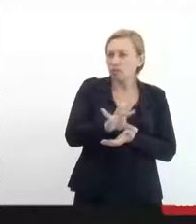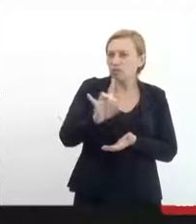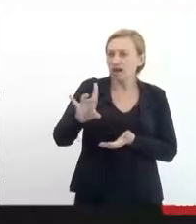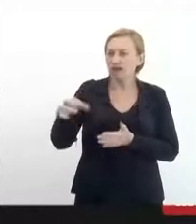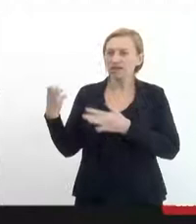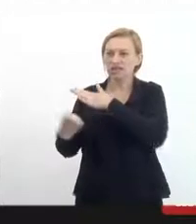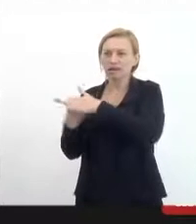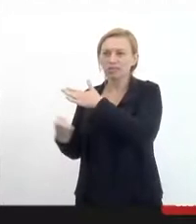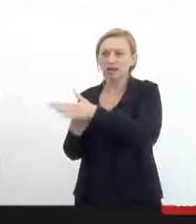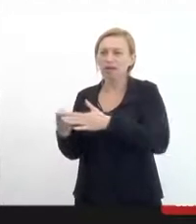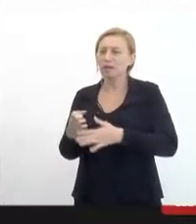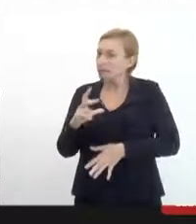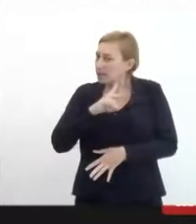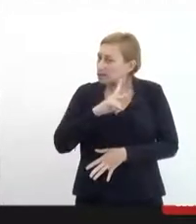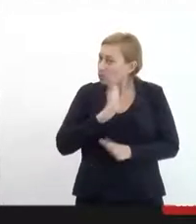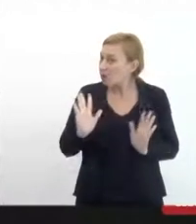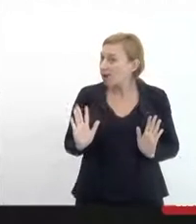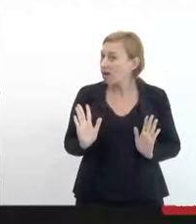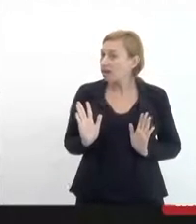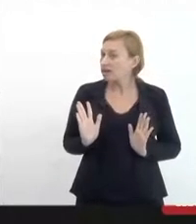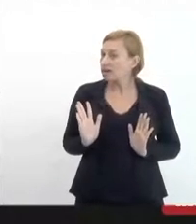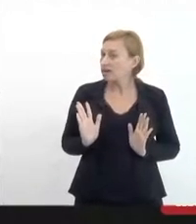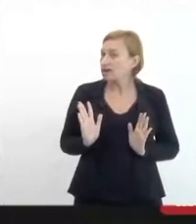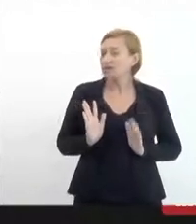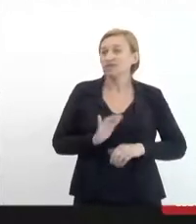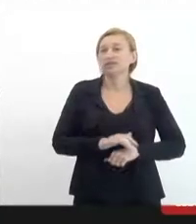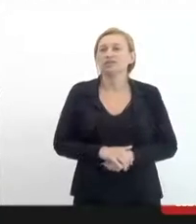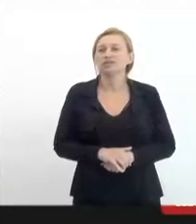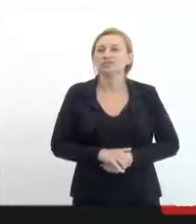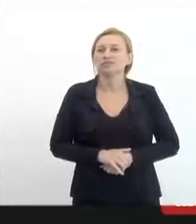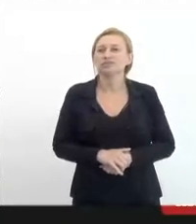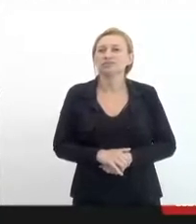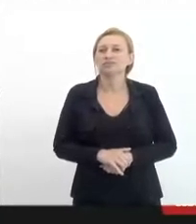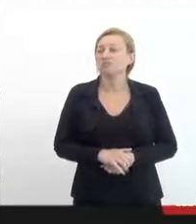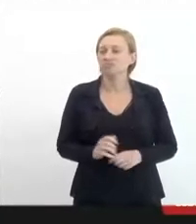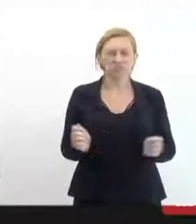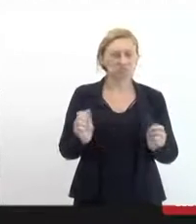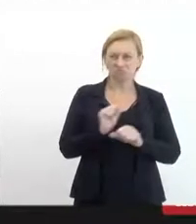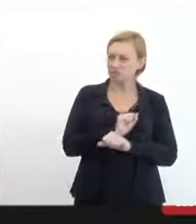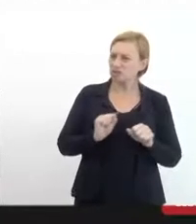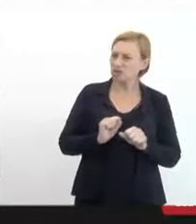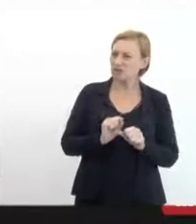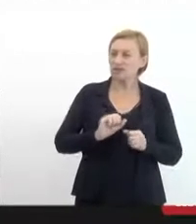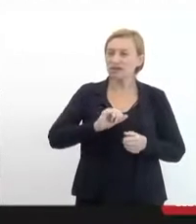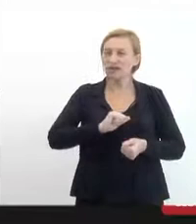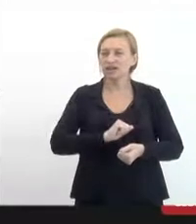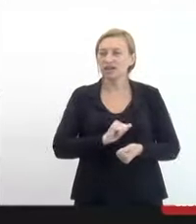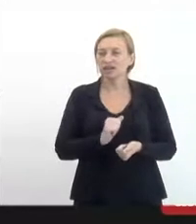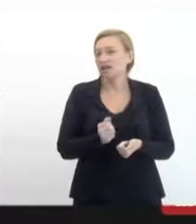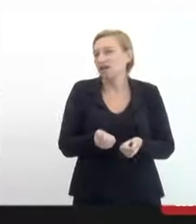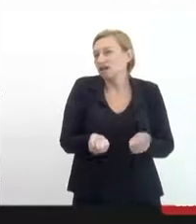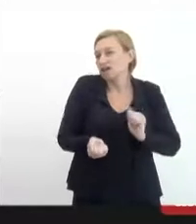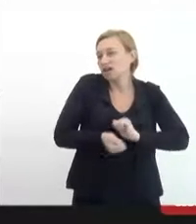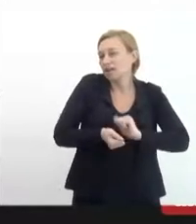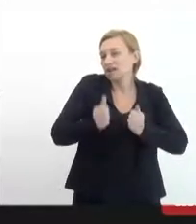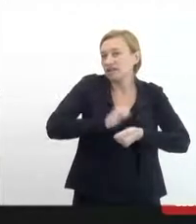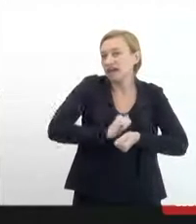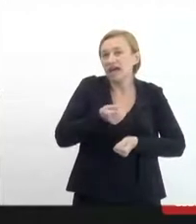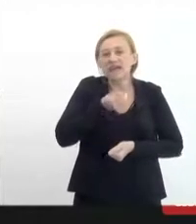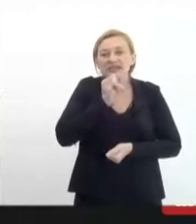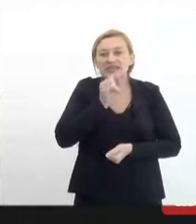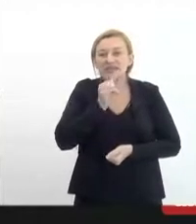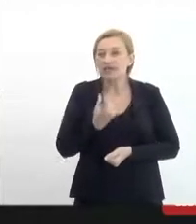de forma individual, como preconiza a legislação. Não é possível adotar-se, por exemplo, valores